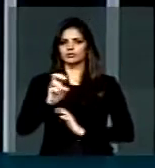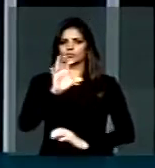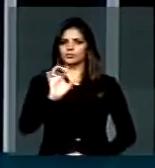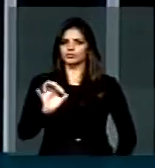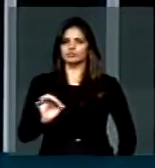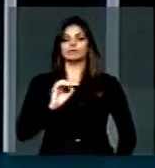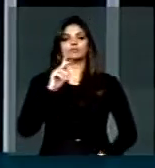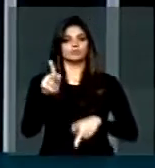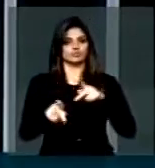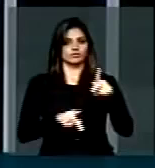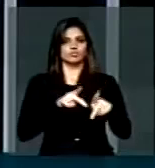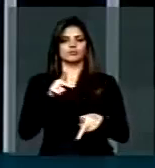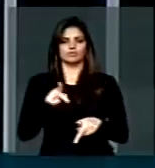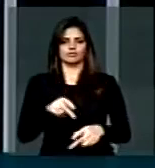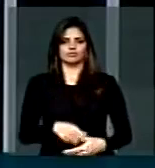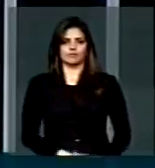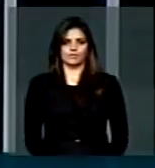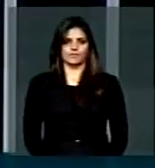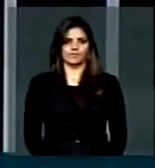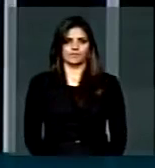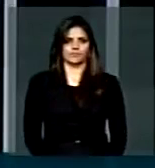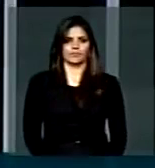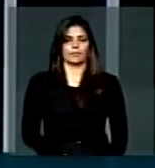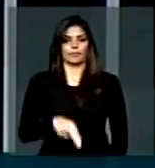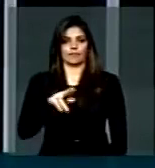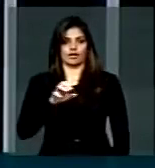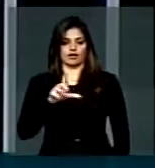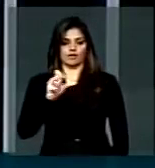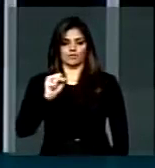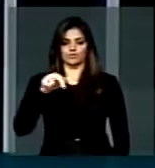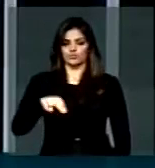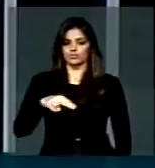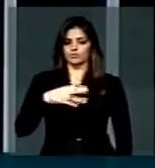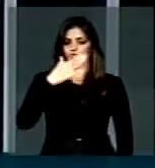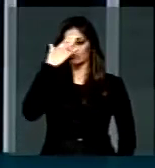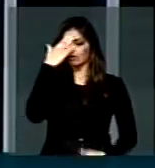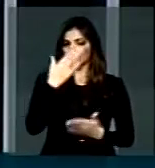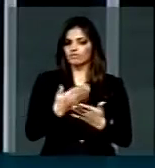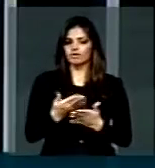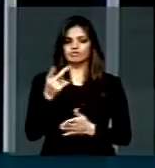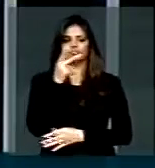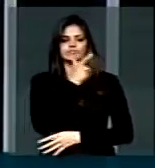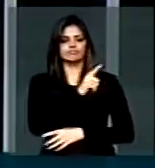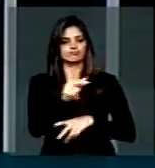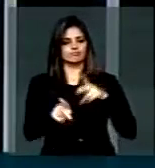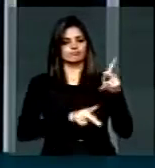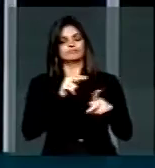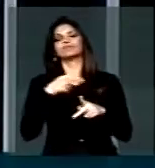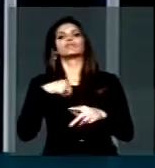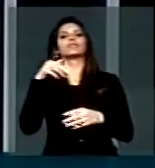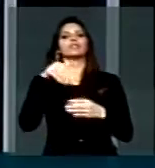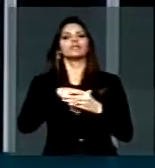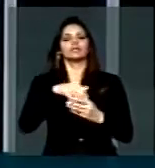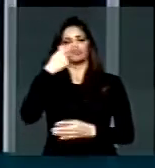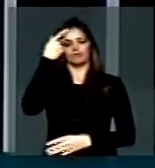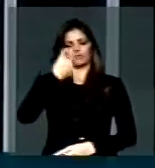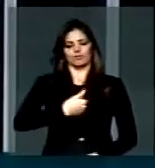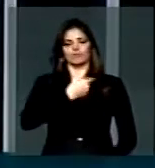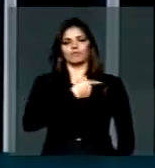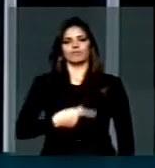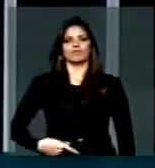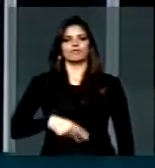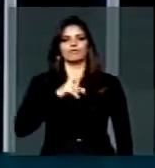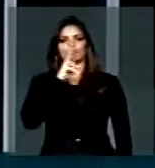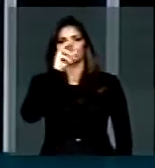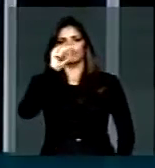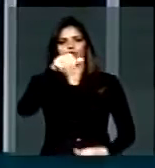75% da população. Nelson Mandela ganhou confiança popular, elegeu-se presidente pela força